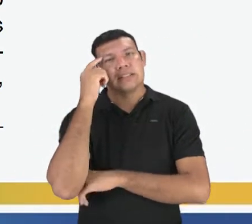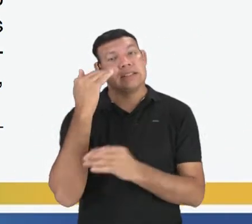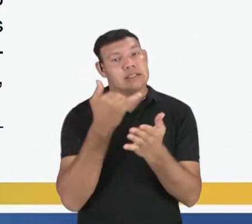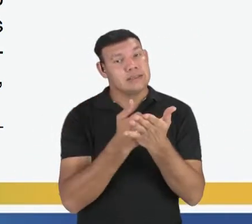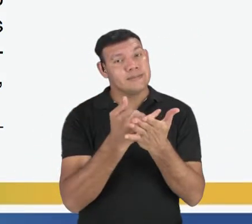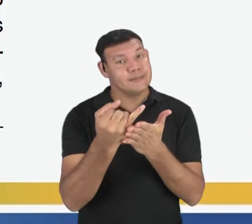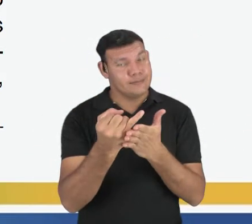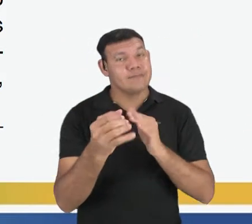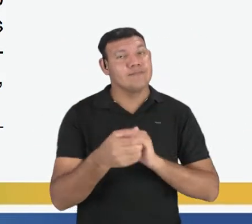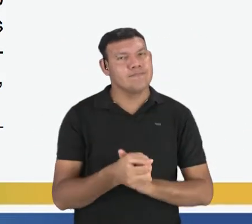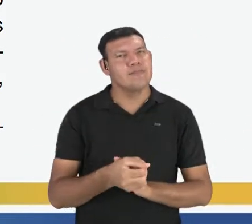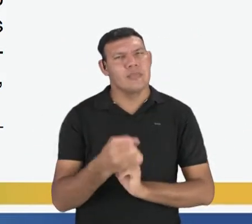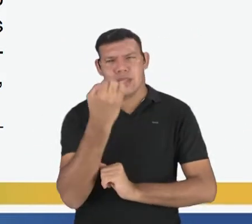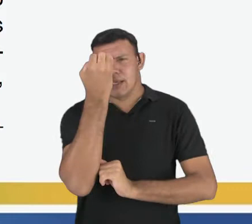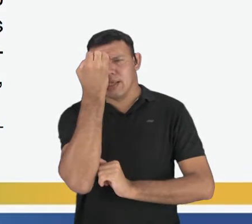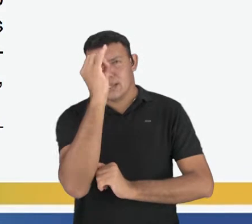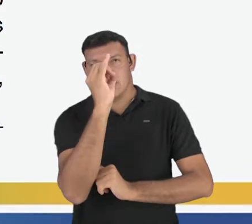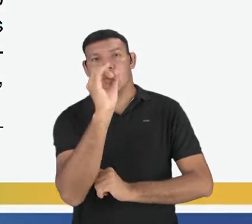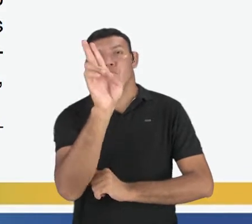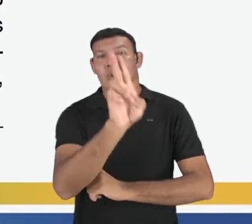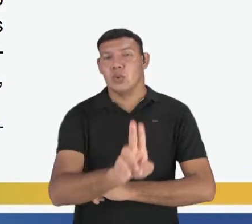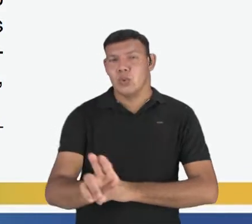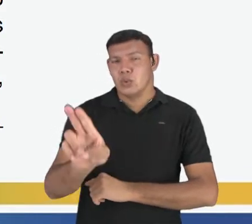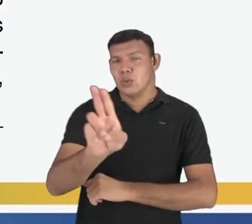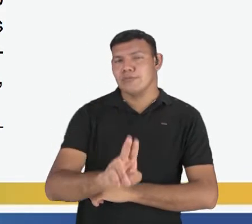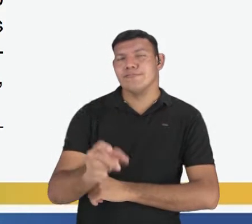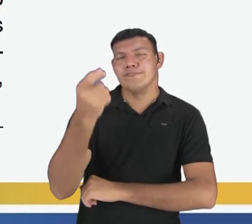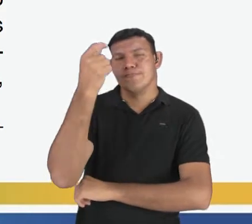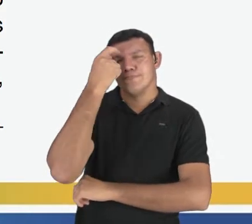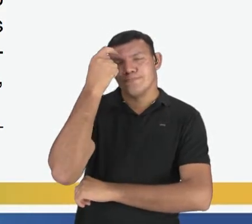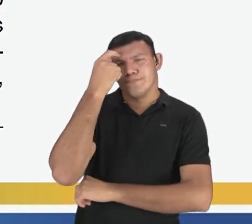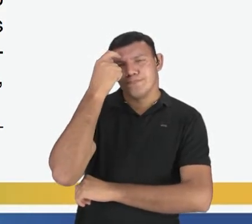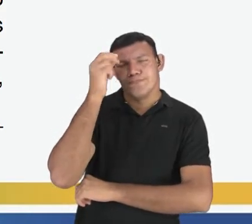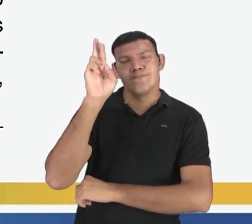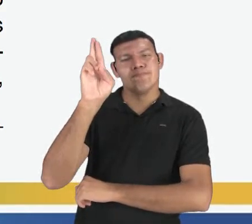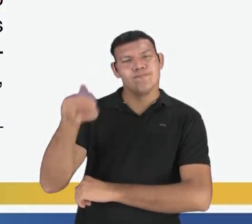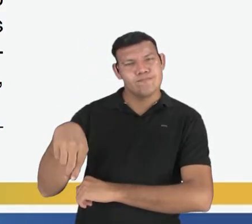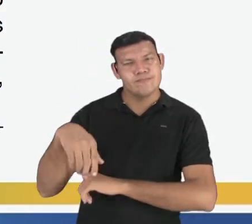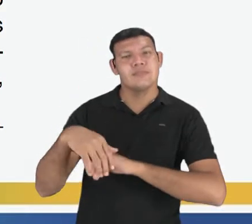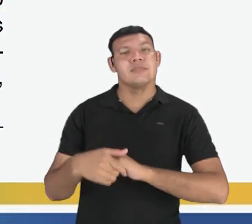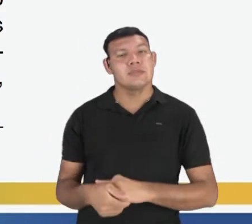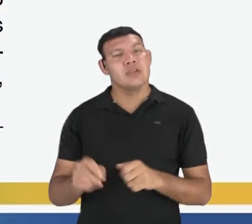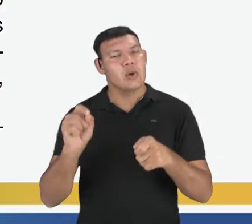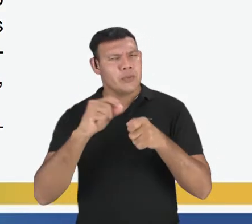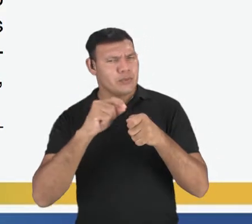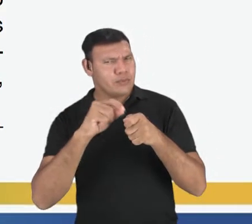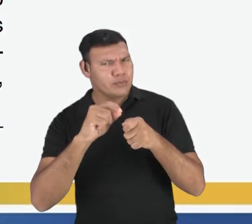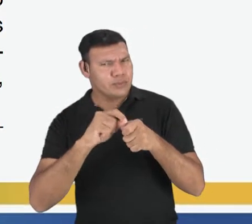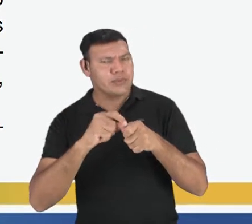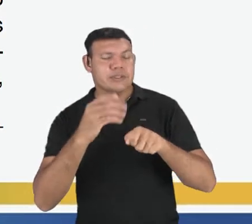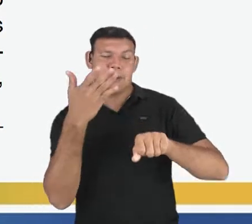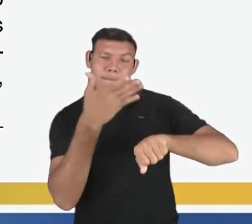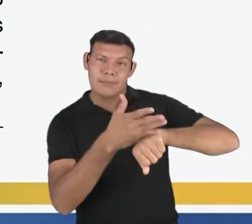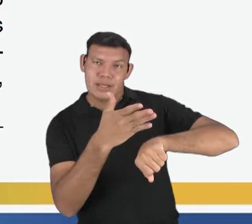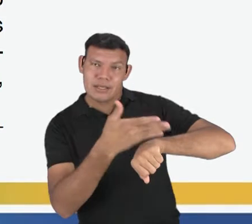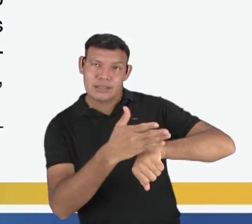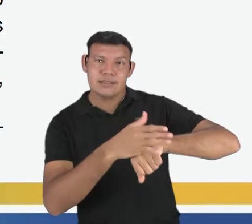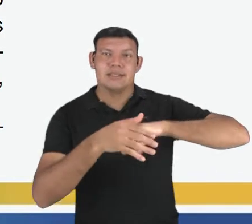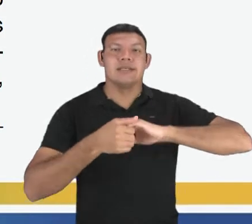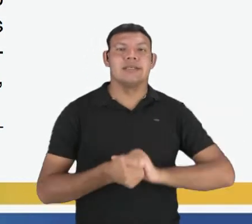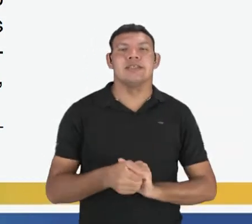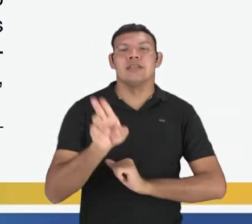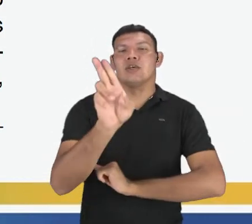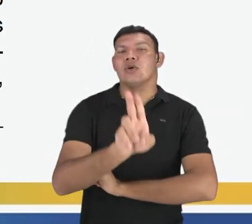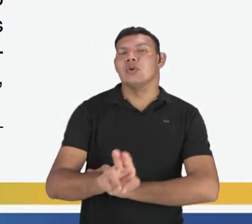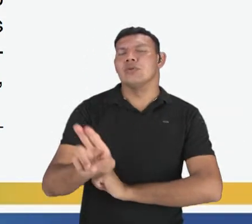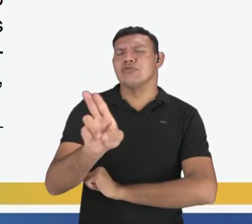ideia, né, do uso do raciocínio lógico, né, da própria lógica, do fazer, ou seja, da praxe, ou